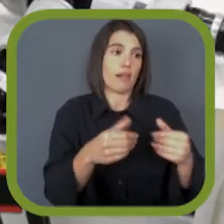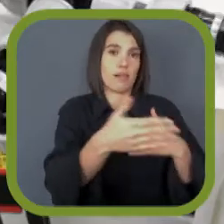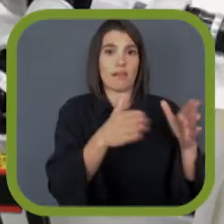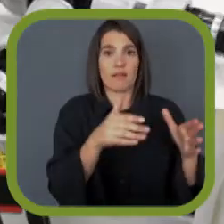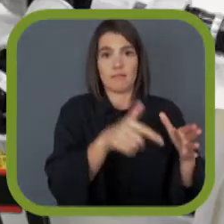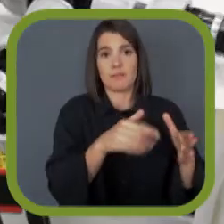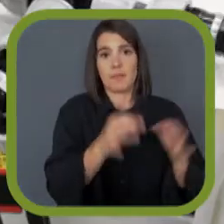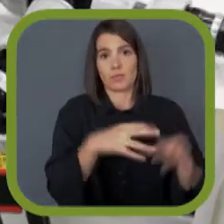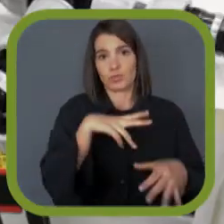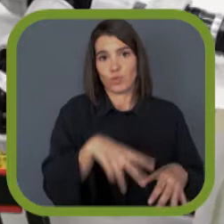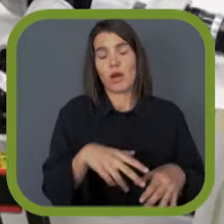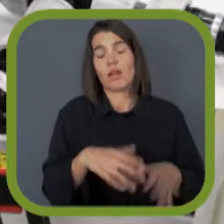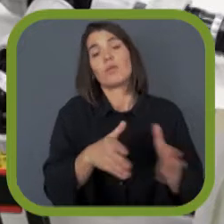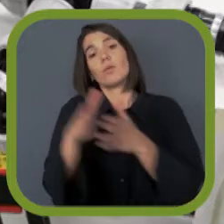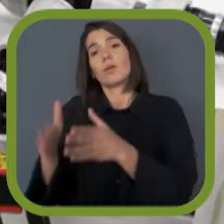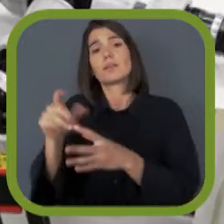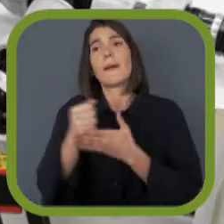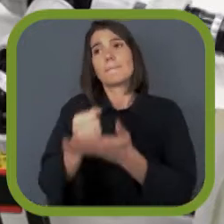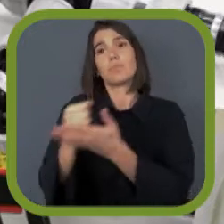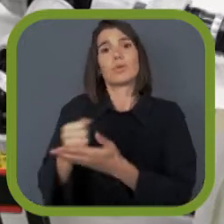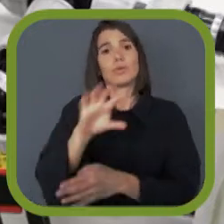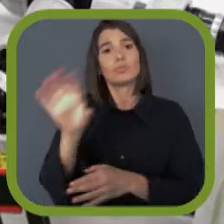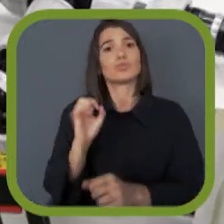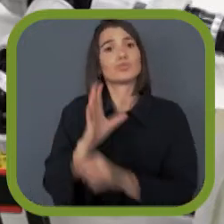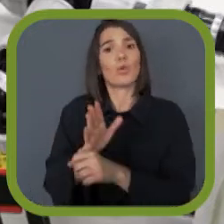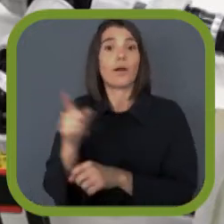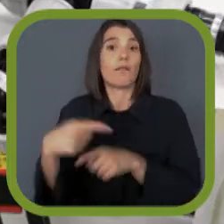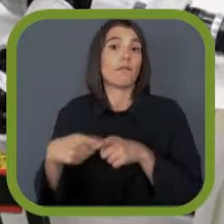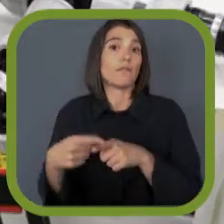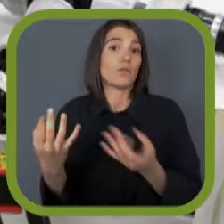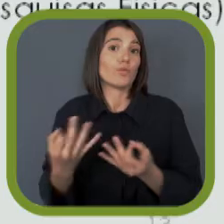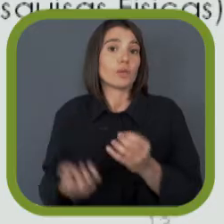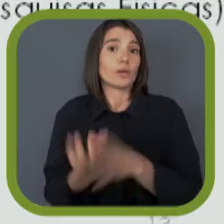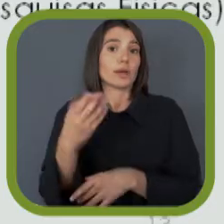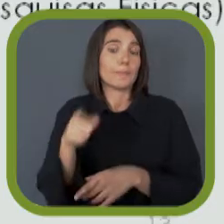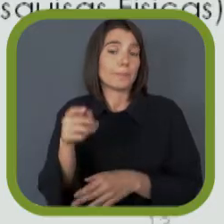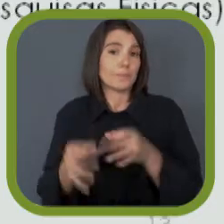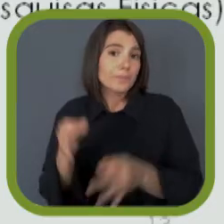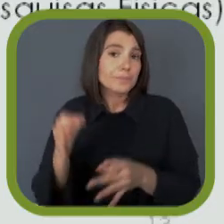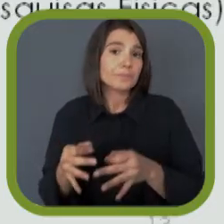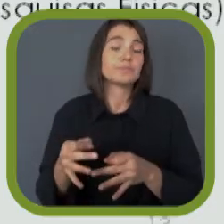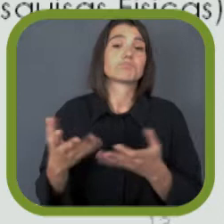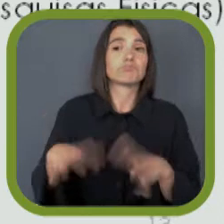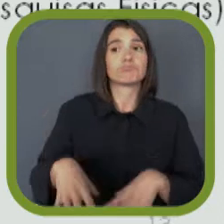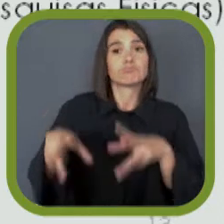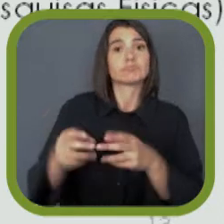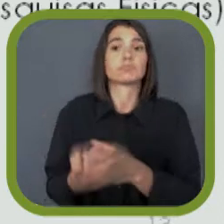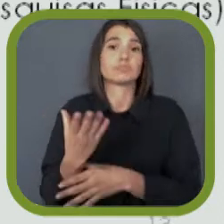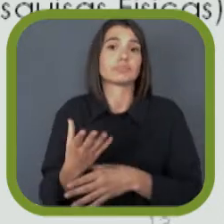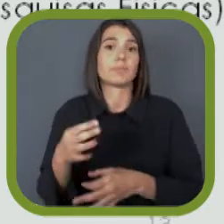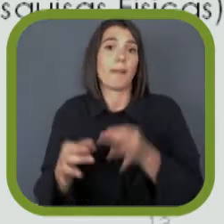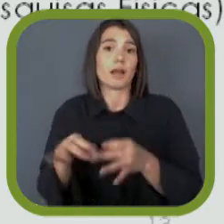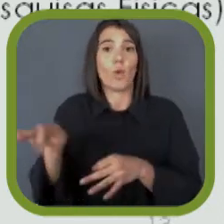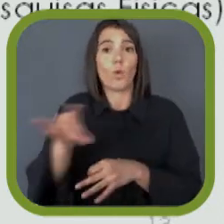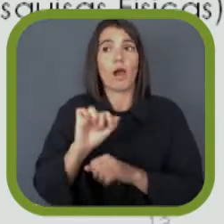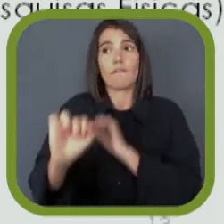aparelho em Portugal. Ao mesmo tempo, estamos a dar apoio a outros países que mostraram interesse em produzir esta máquina que desenvolvemos e implementar esta